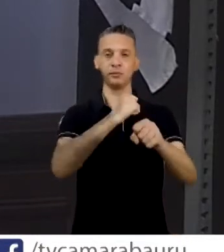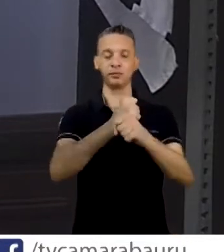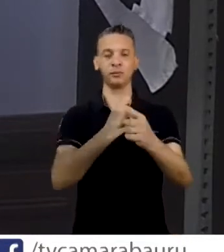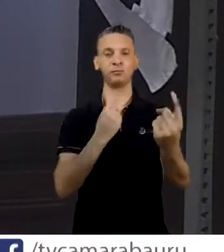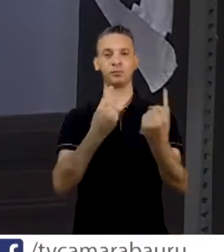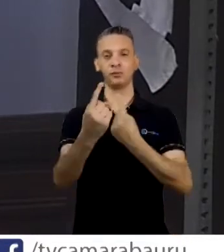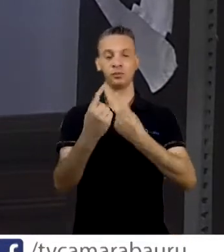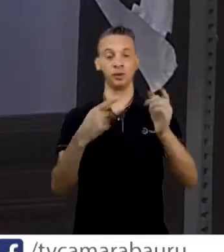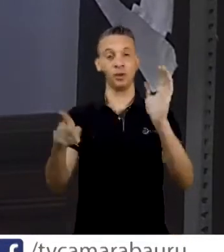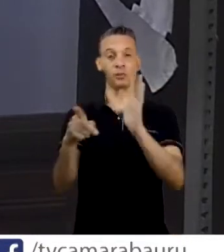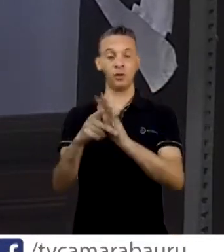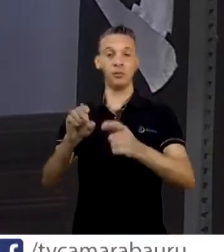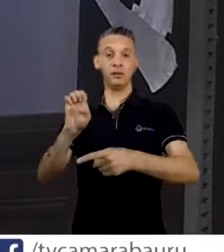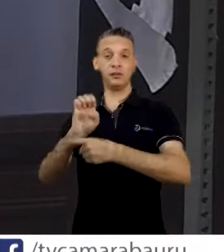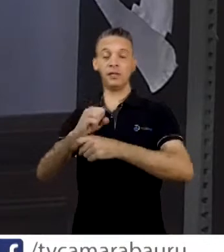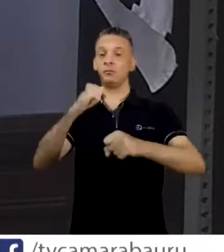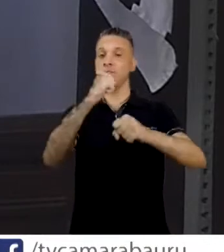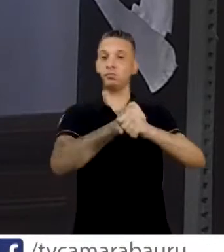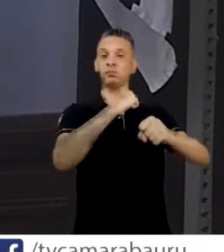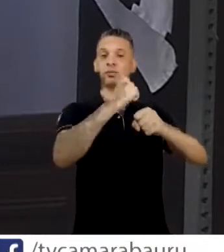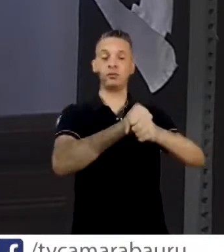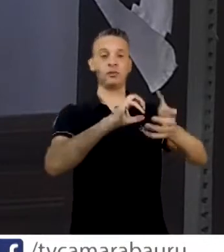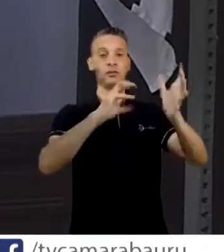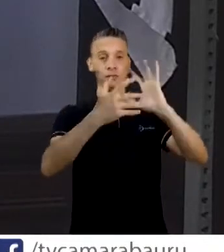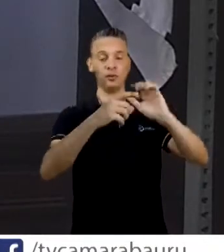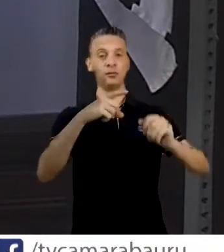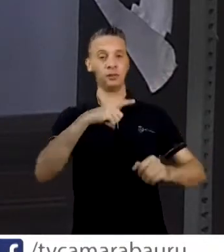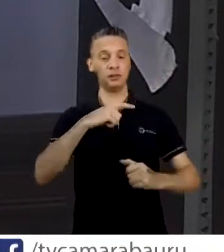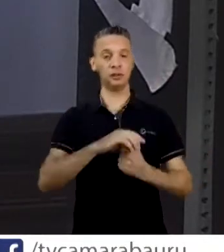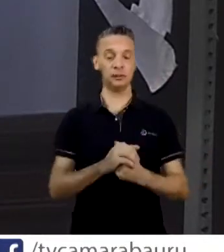Estado, mas não tenha dúvida.